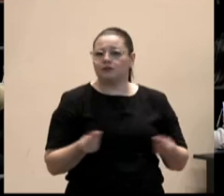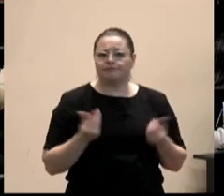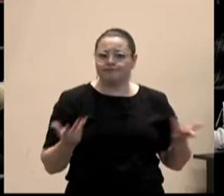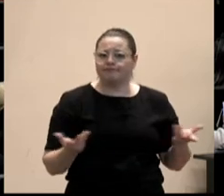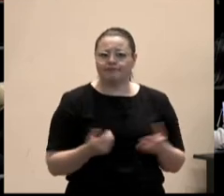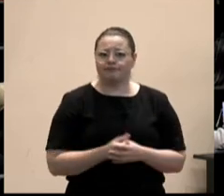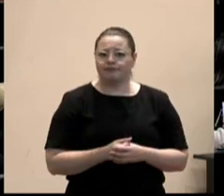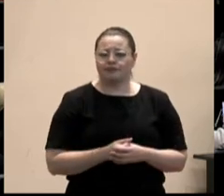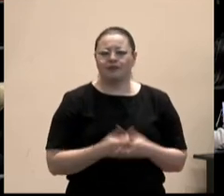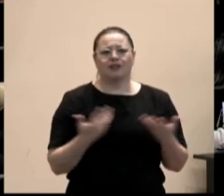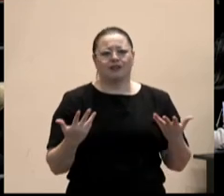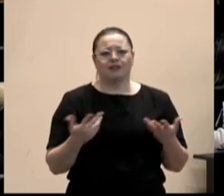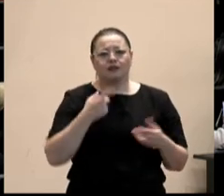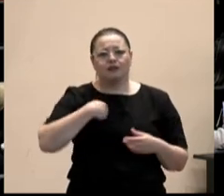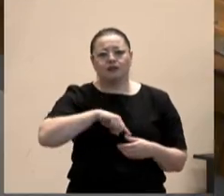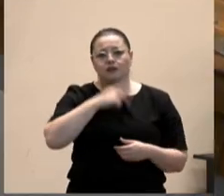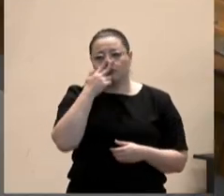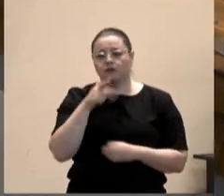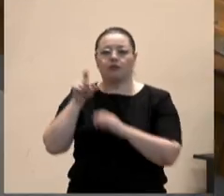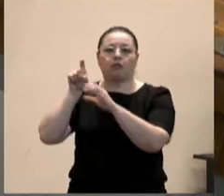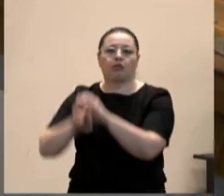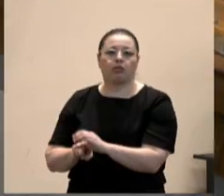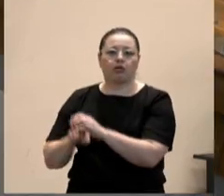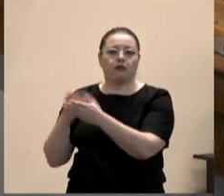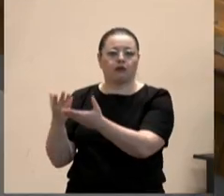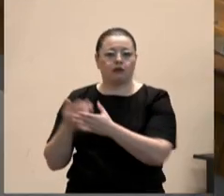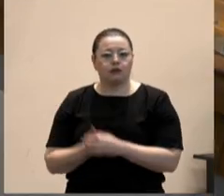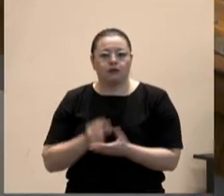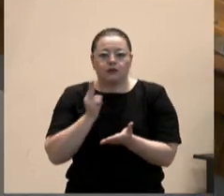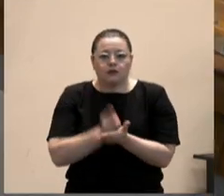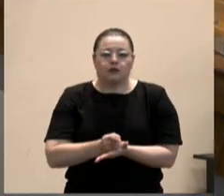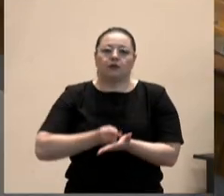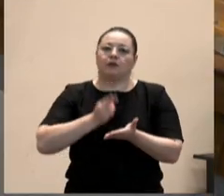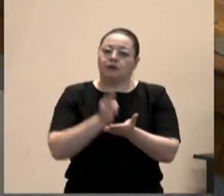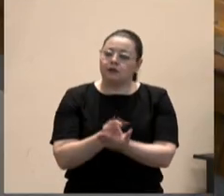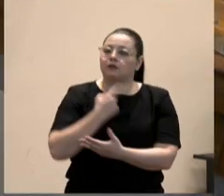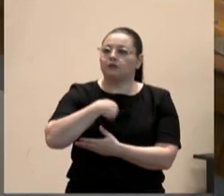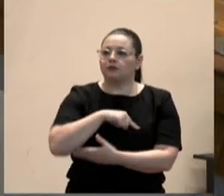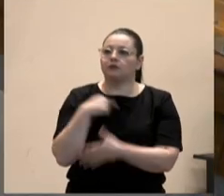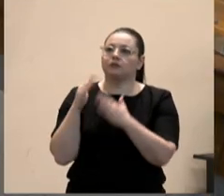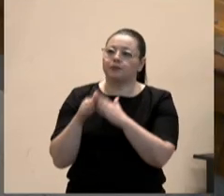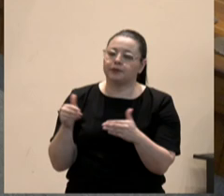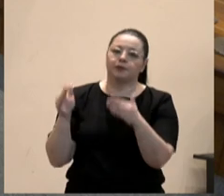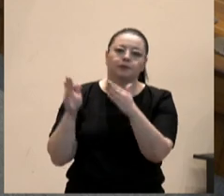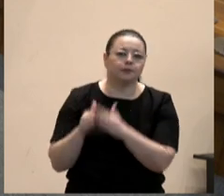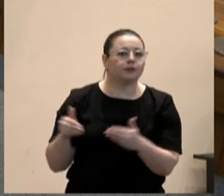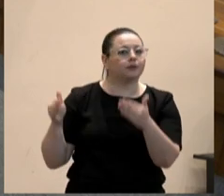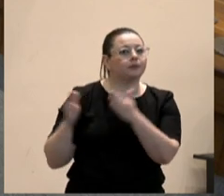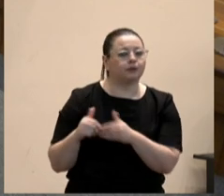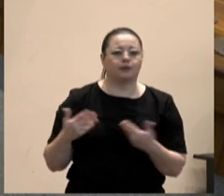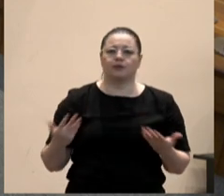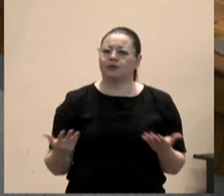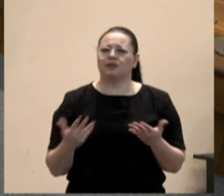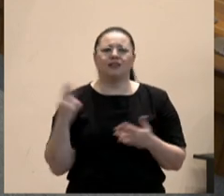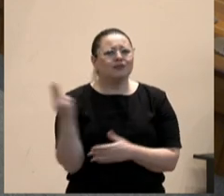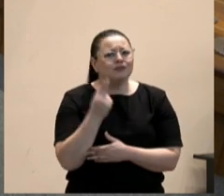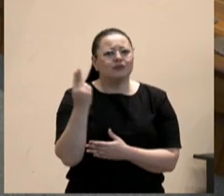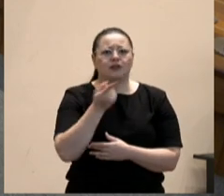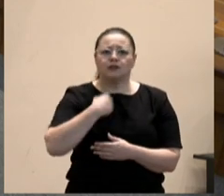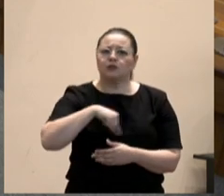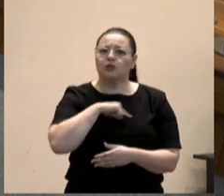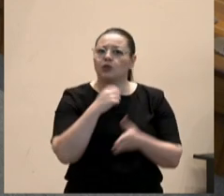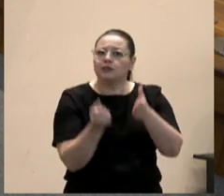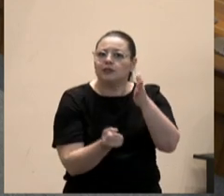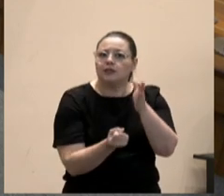Então, a gente se torna dependente. Nós estamos o tempo inteiro mendigando. Não dá para construir plano para a